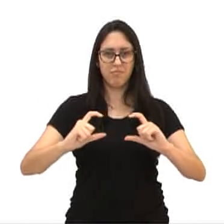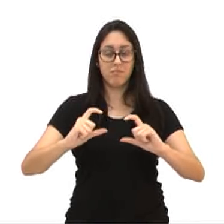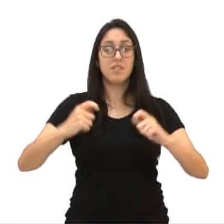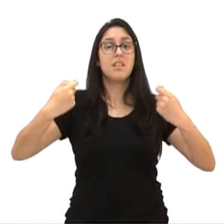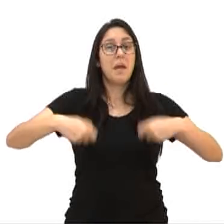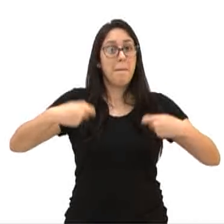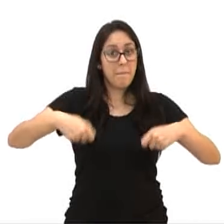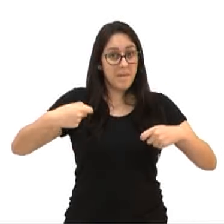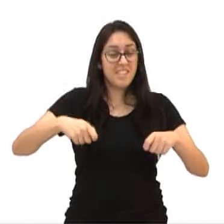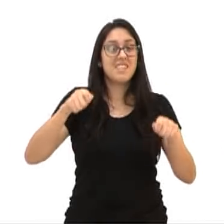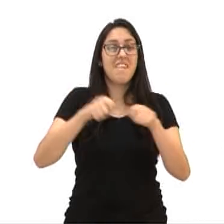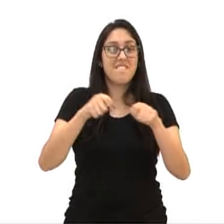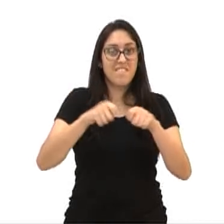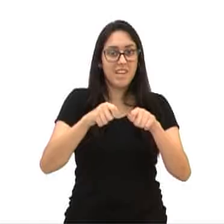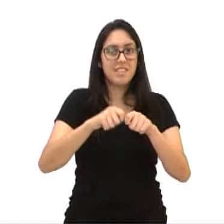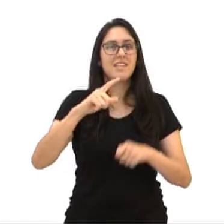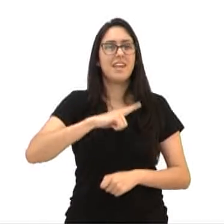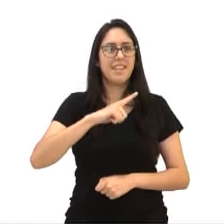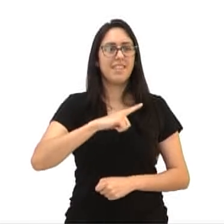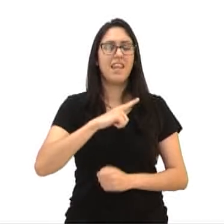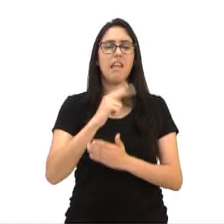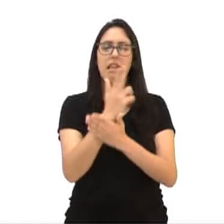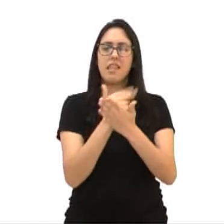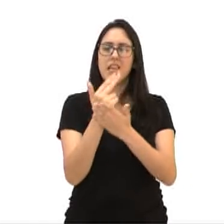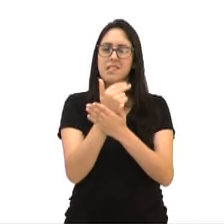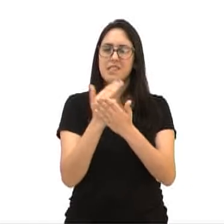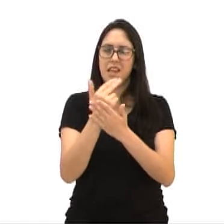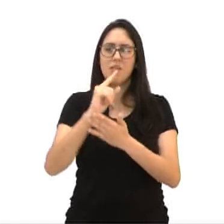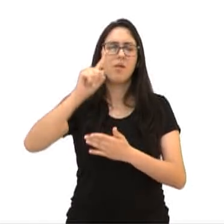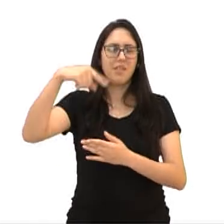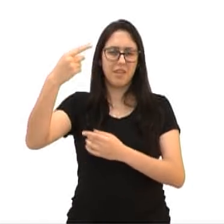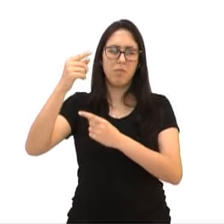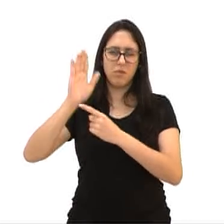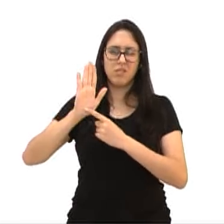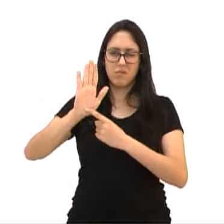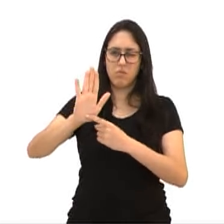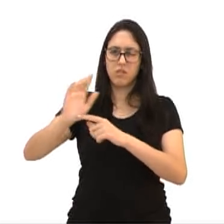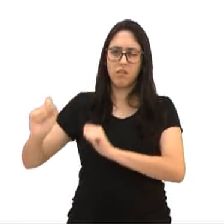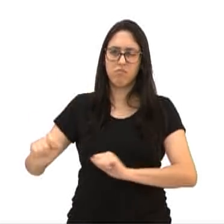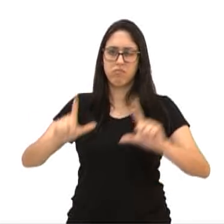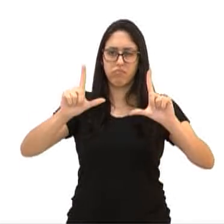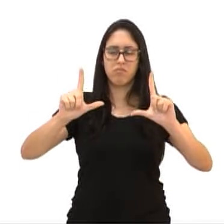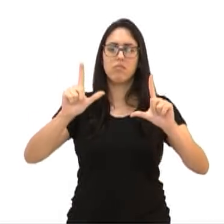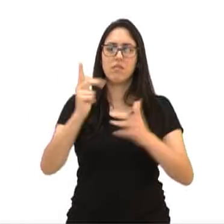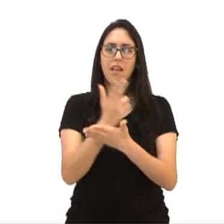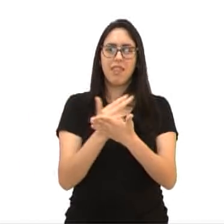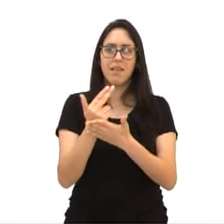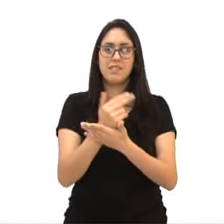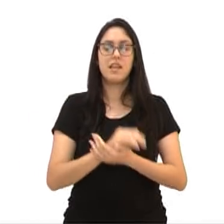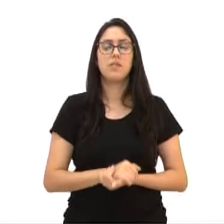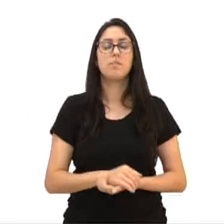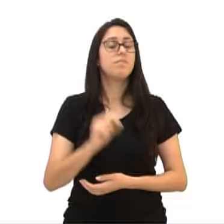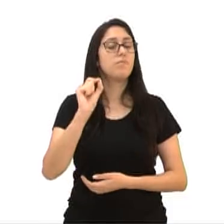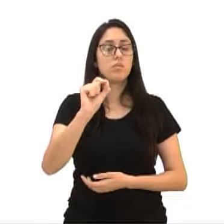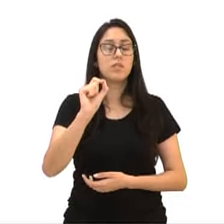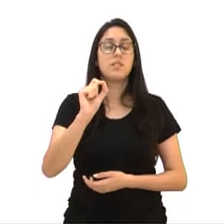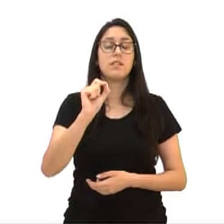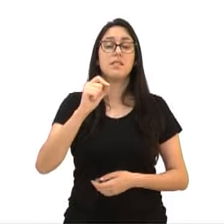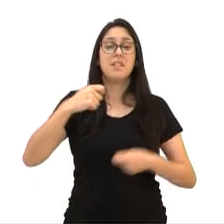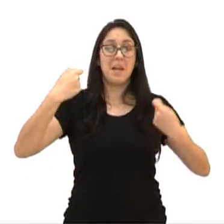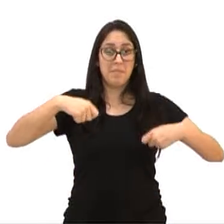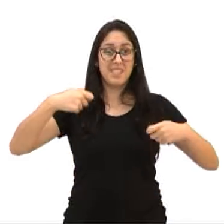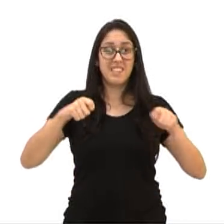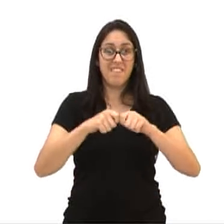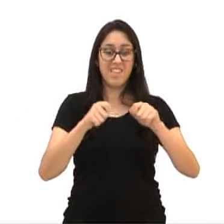dimensões estão apresentadas no desenho abaixo. Abaixo não, né? No próximo slide. Para a produção desses tabletes,